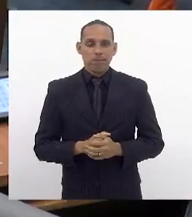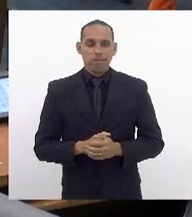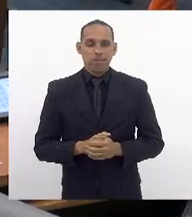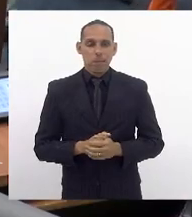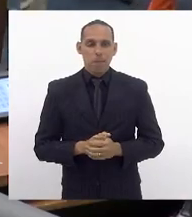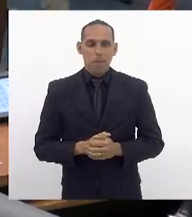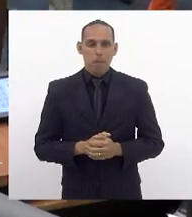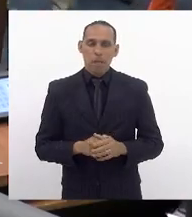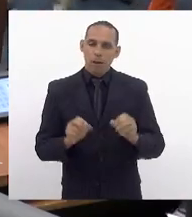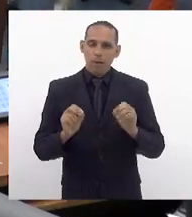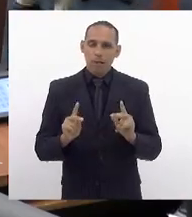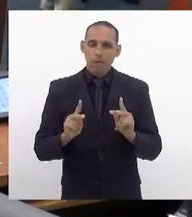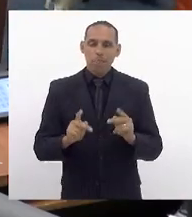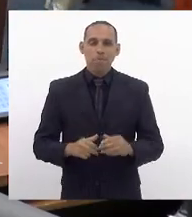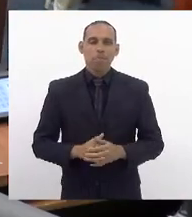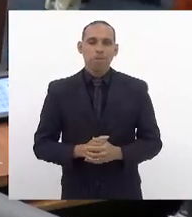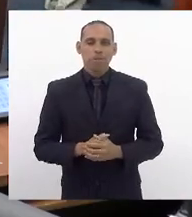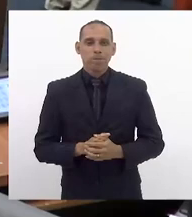Ok.